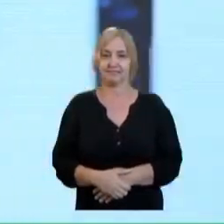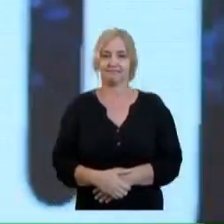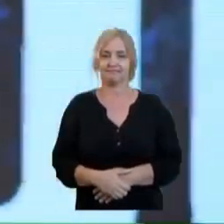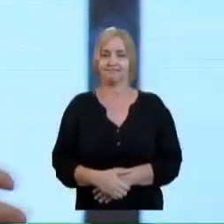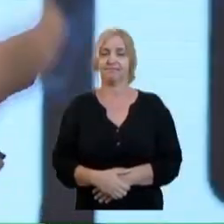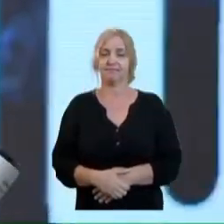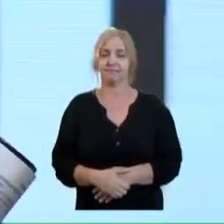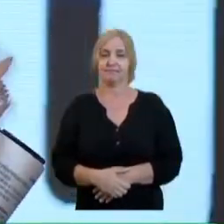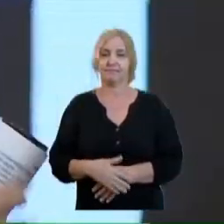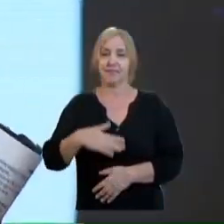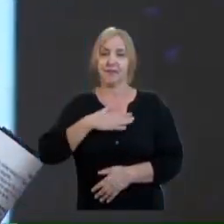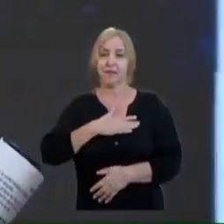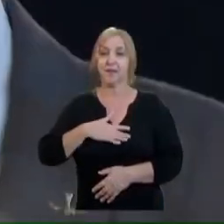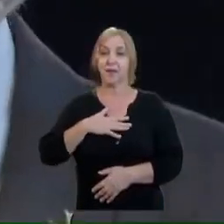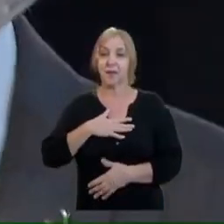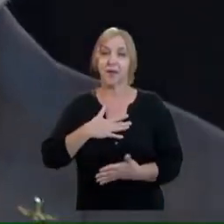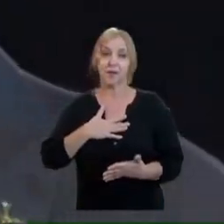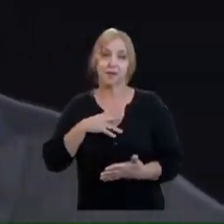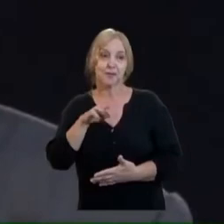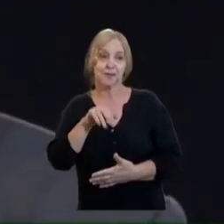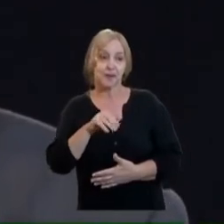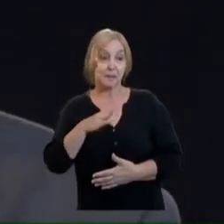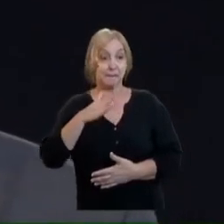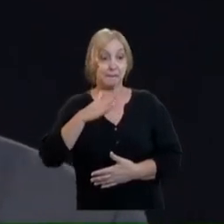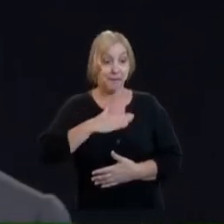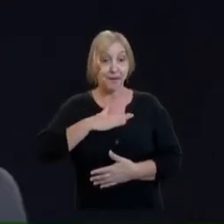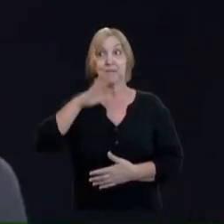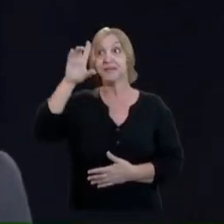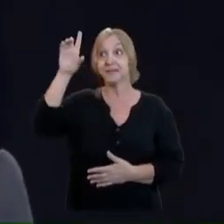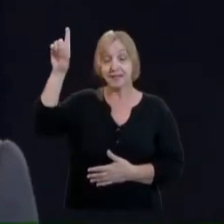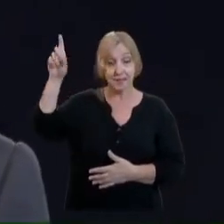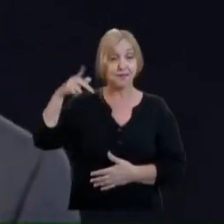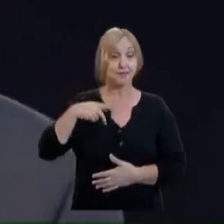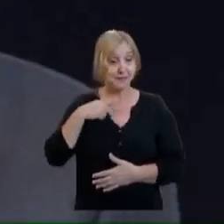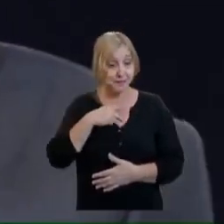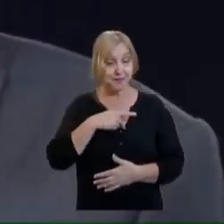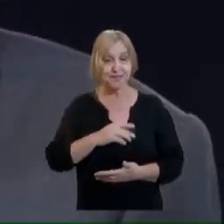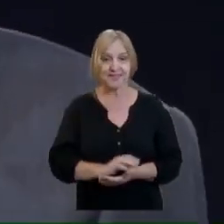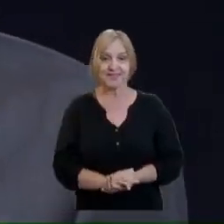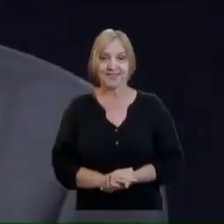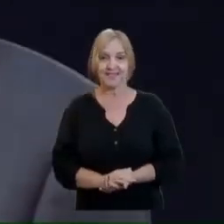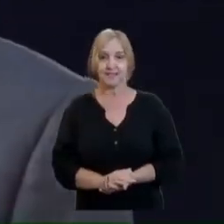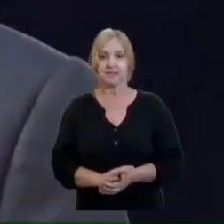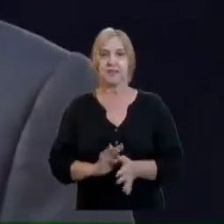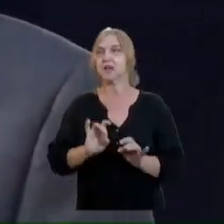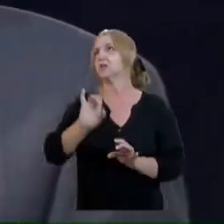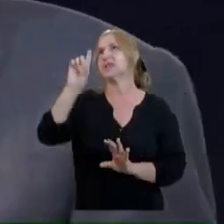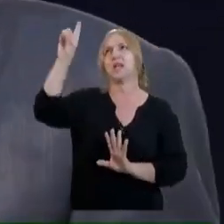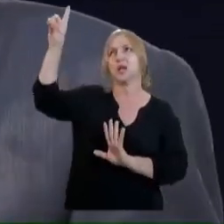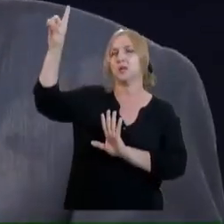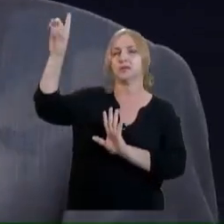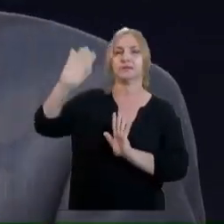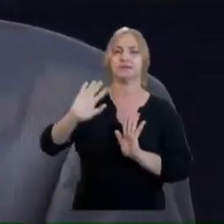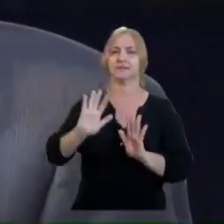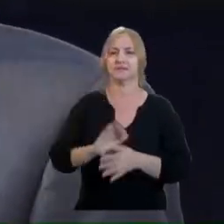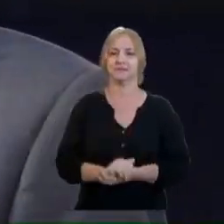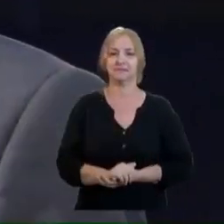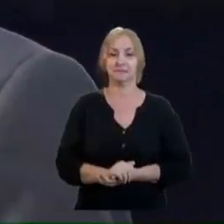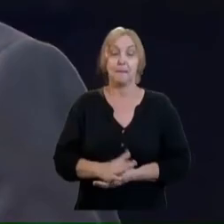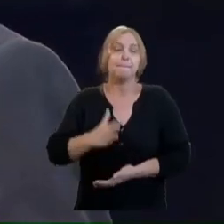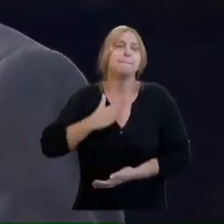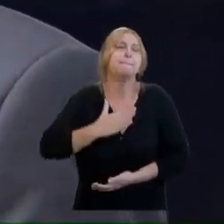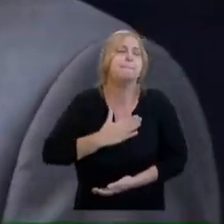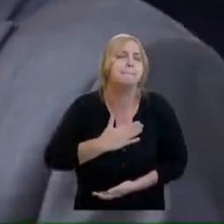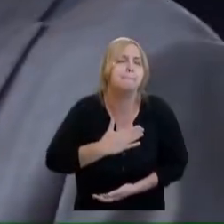Eu gosto quando um irmão fala comigo assim: o meu Deus, pastor. Não fala só assim, Deus. Quando ele diz